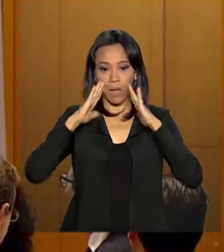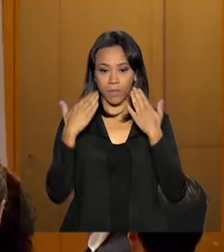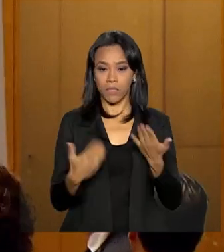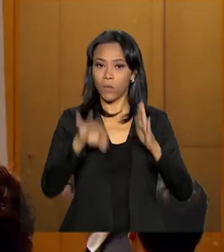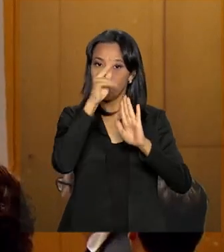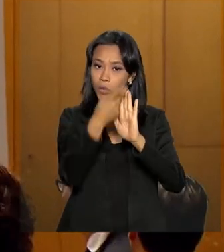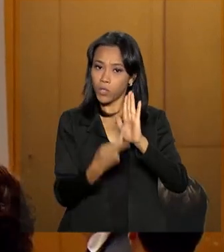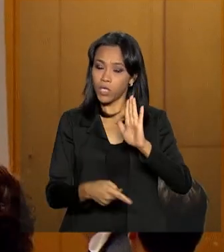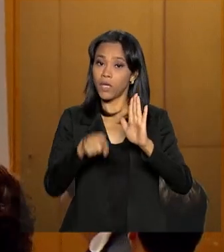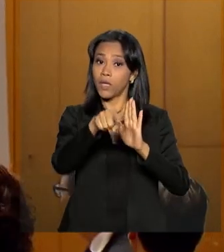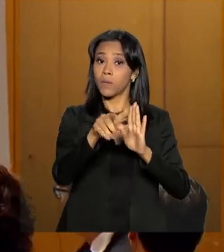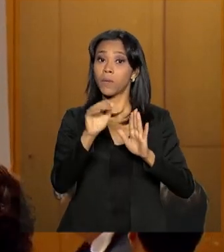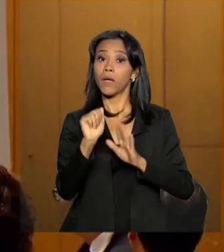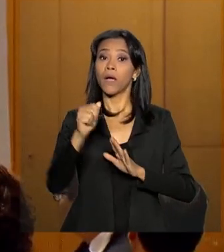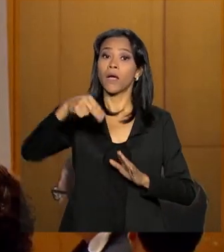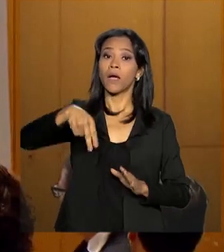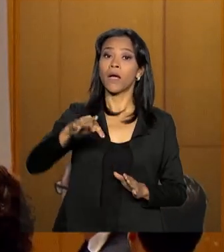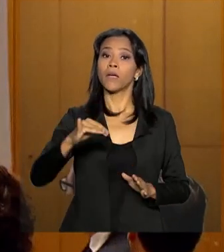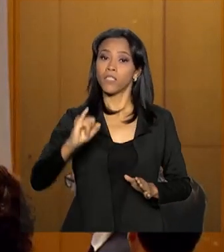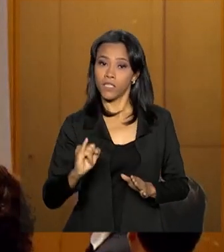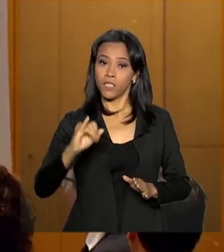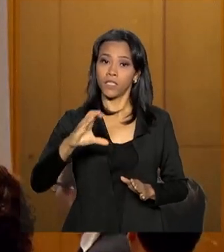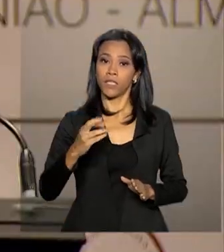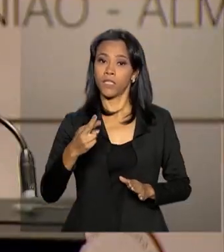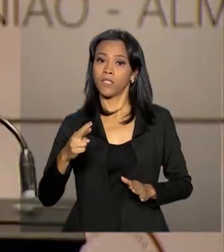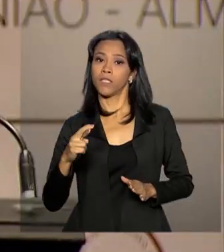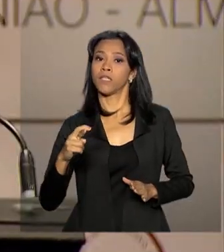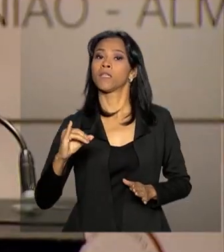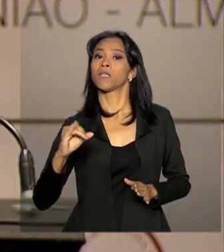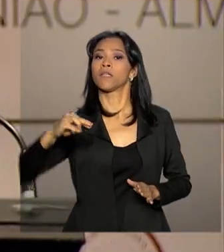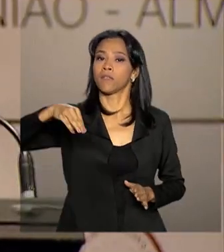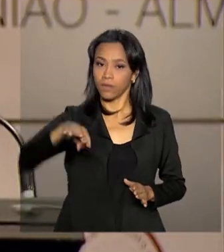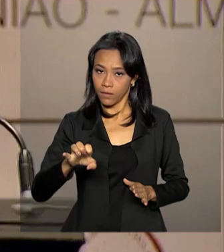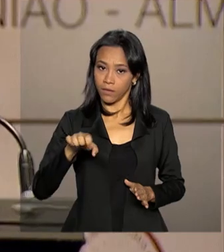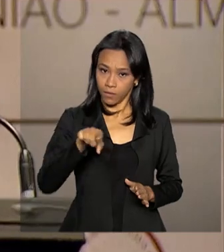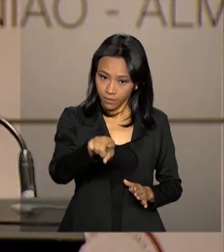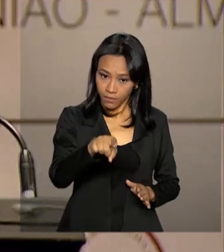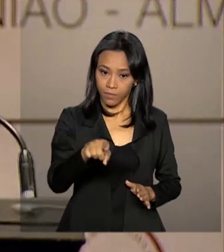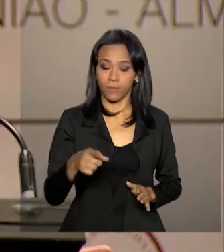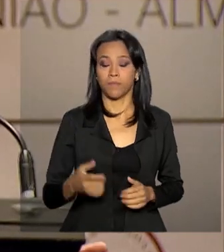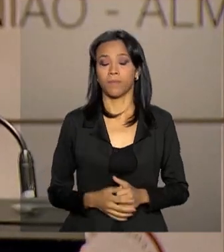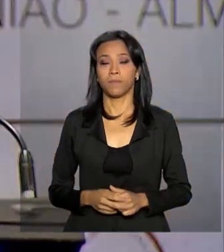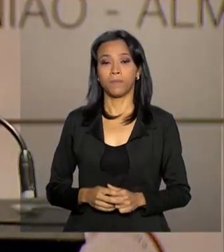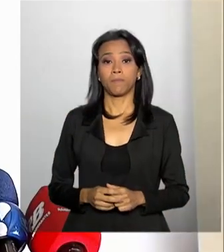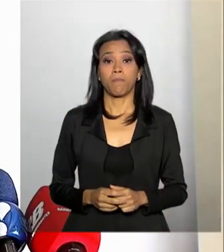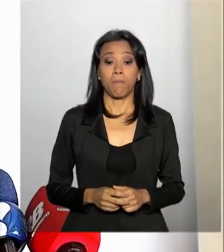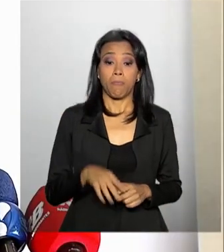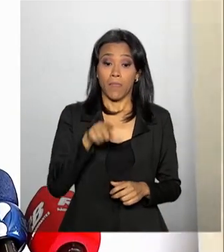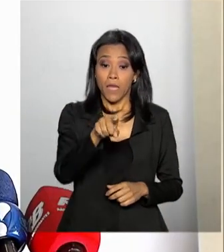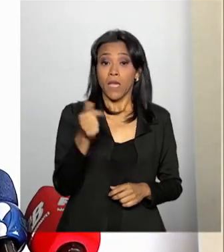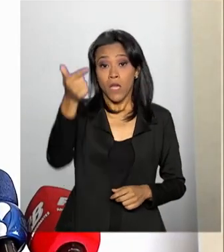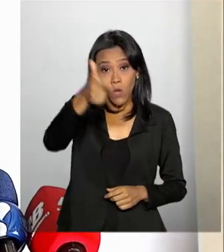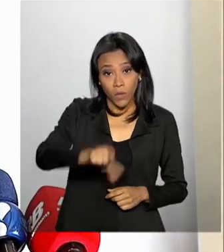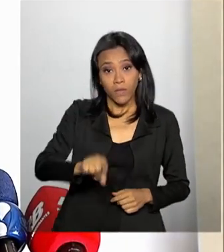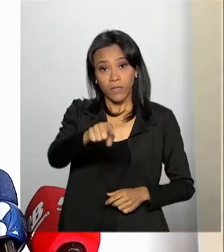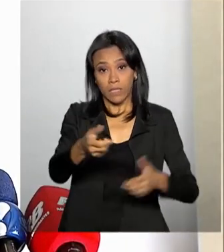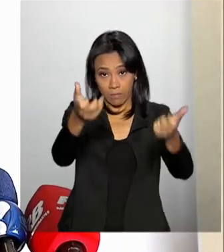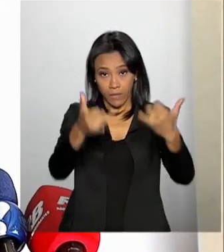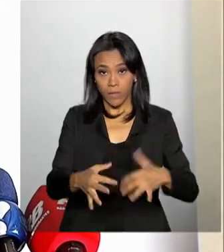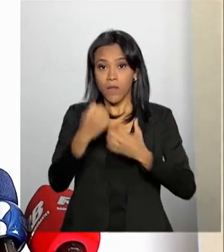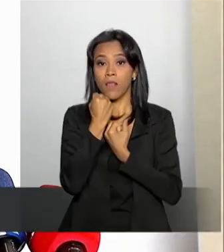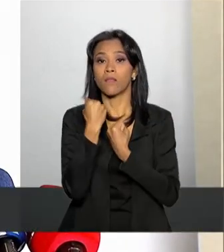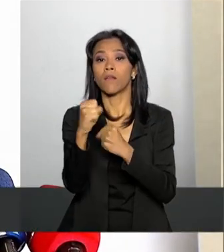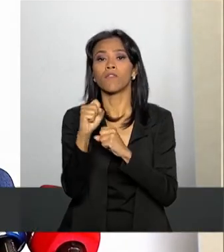com medidas contra a corrupção, crime organizado e crimes praticados com grave violência. E mais uma vez